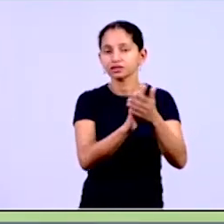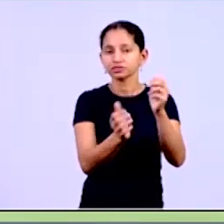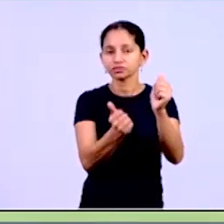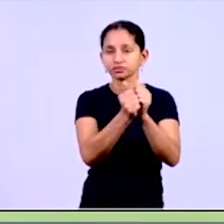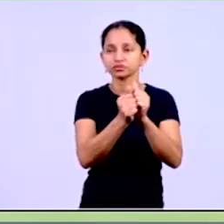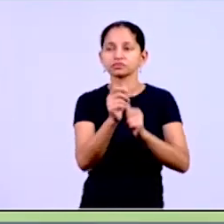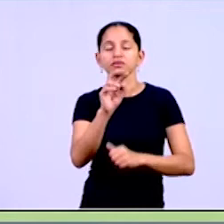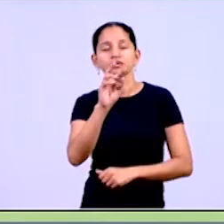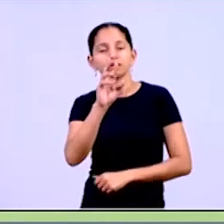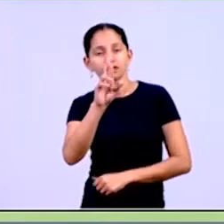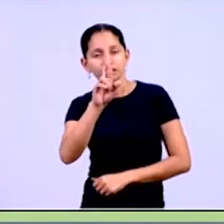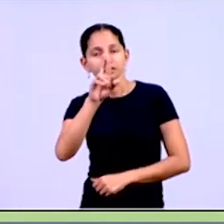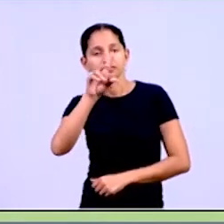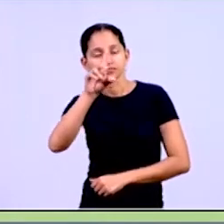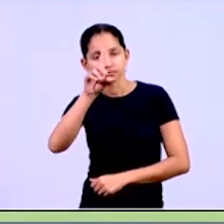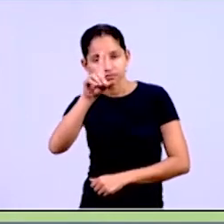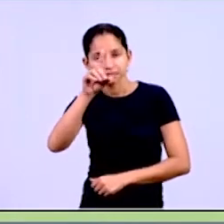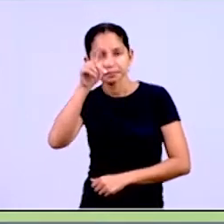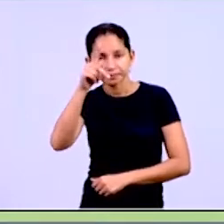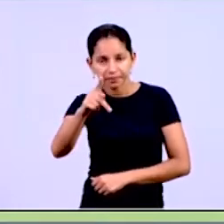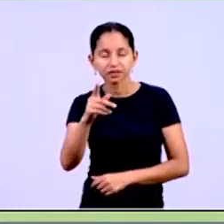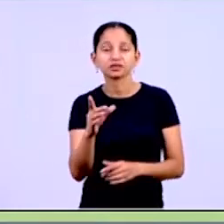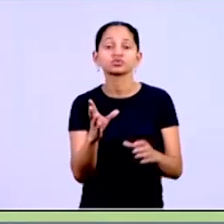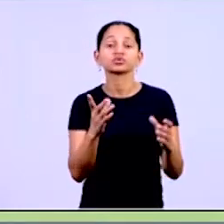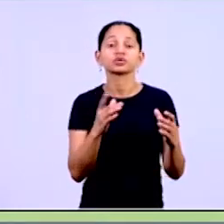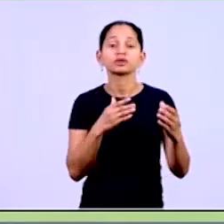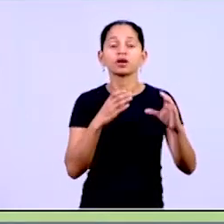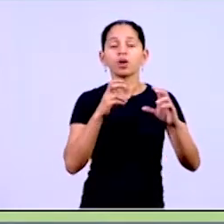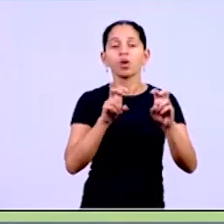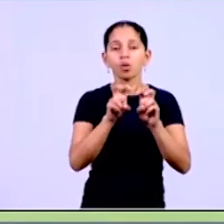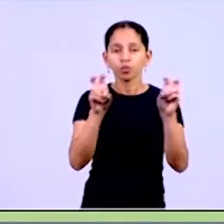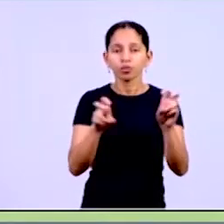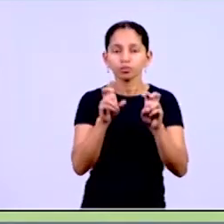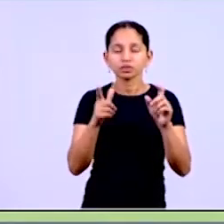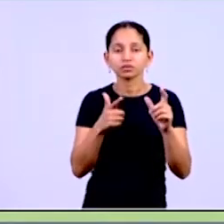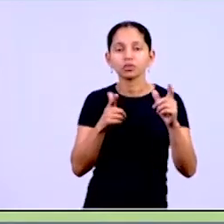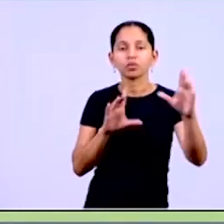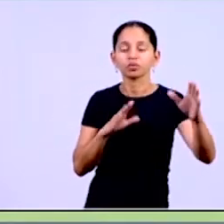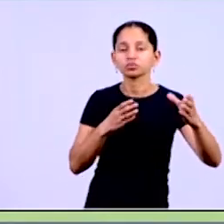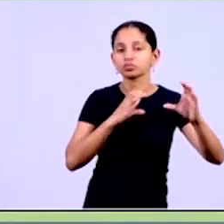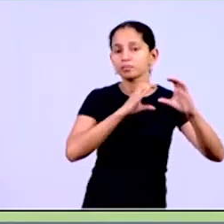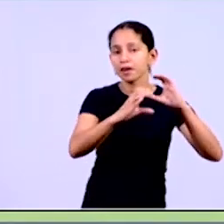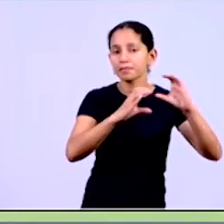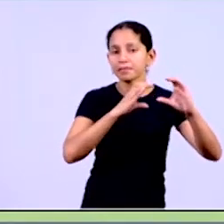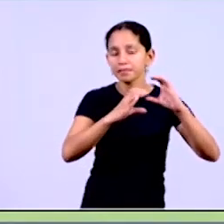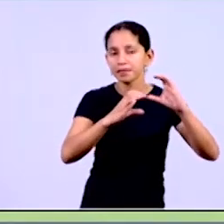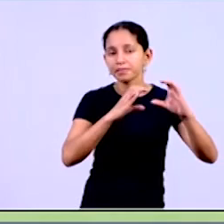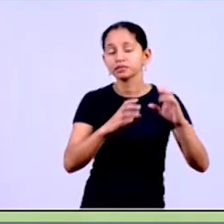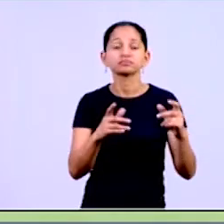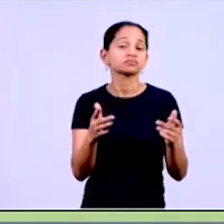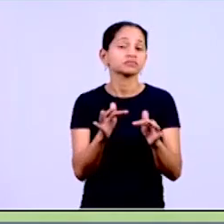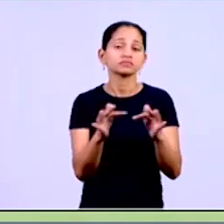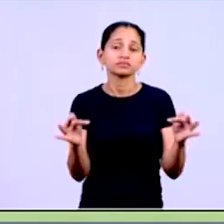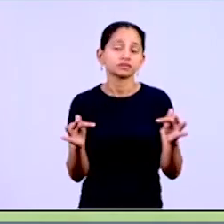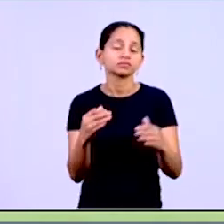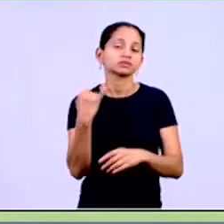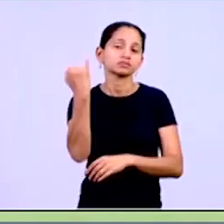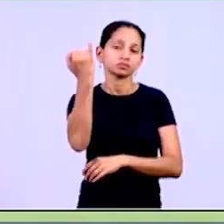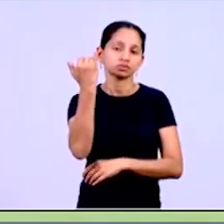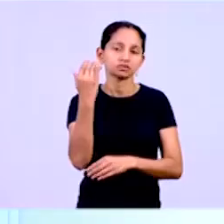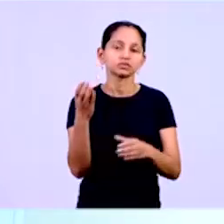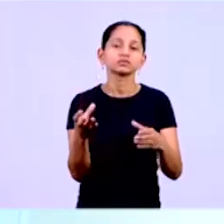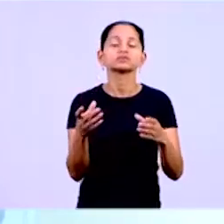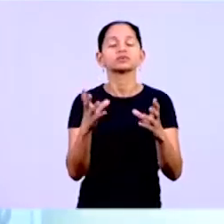O RDP para conexões entre computadores e assim por diante. São os principais protocolos que